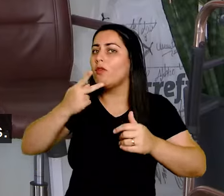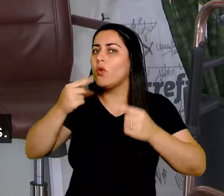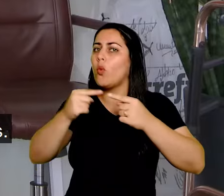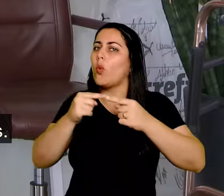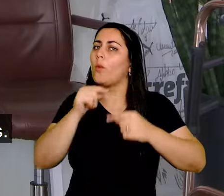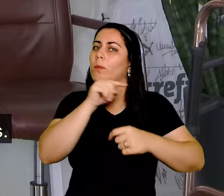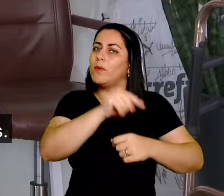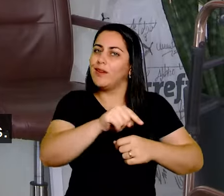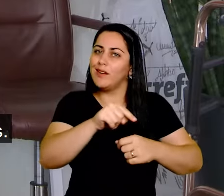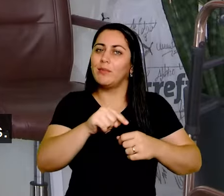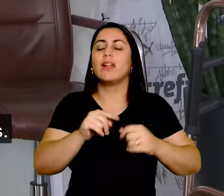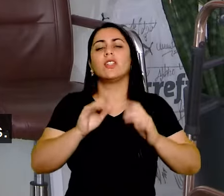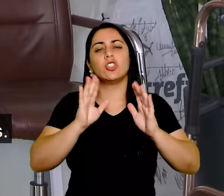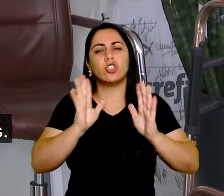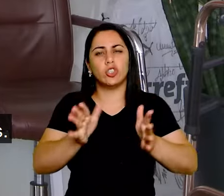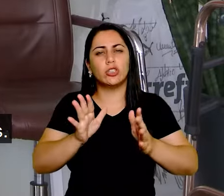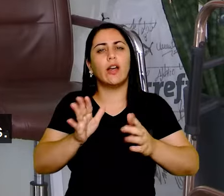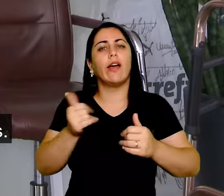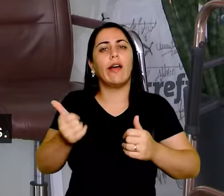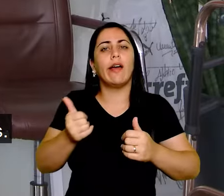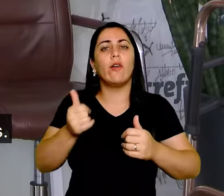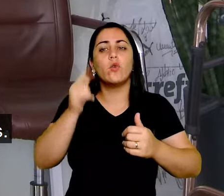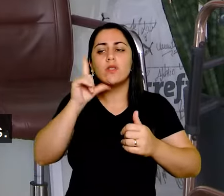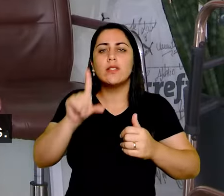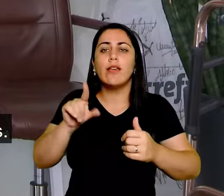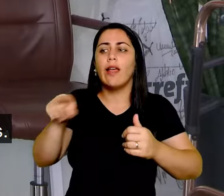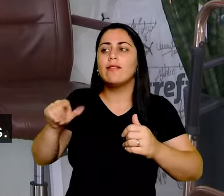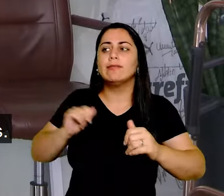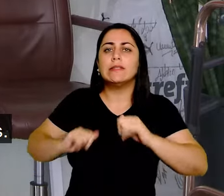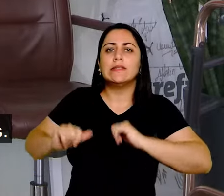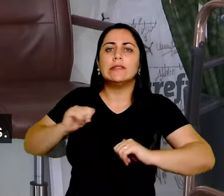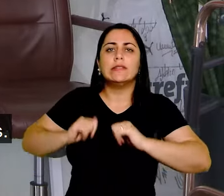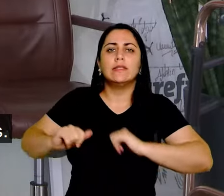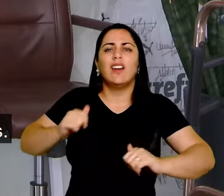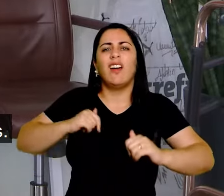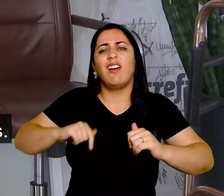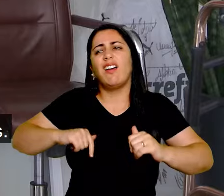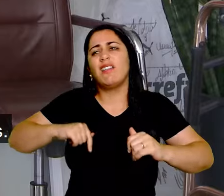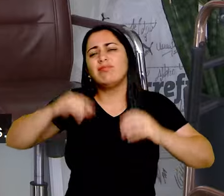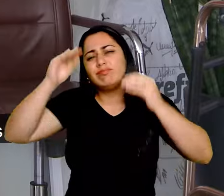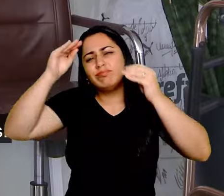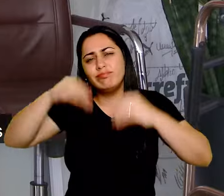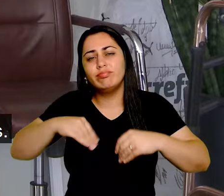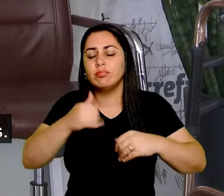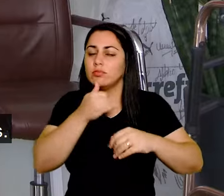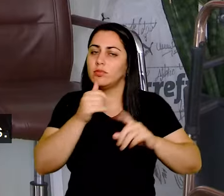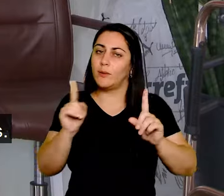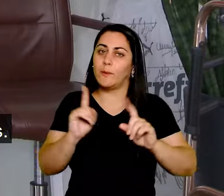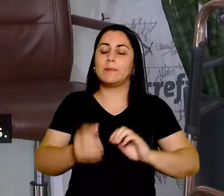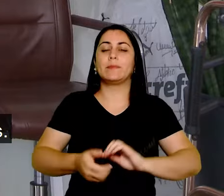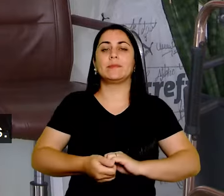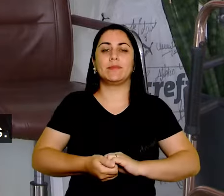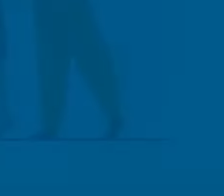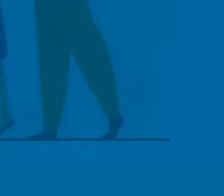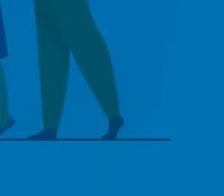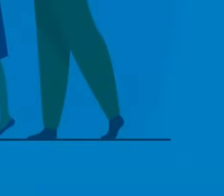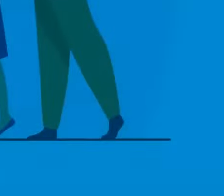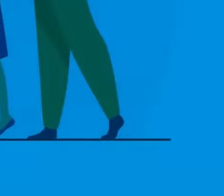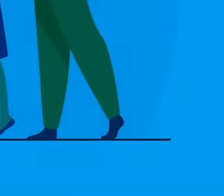vem com aquele perfil para a vaga existente, para que a gente possa ter as expectativas e não criar